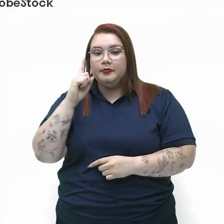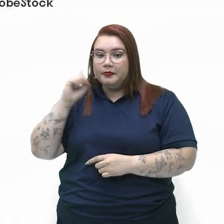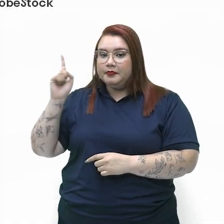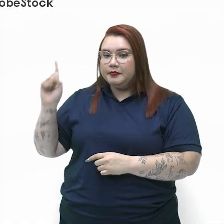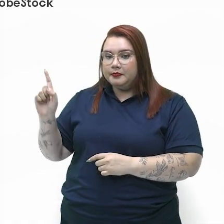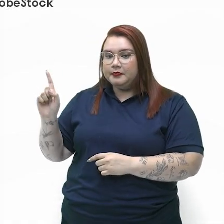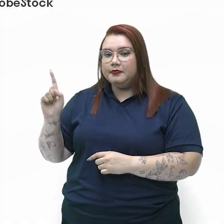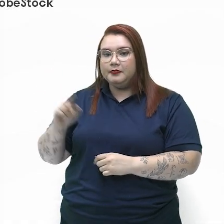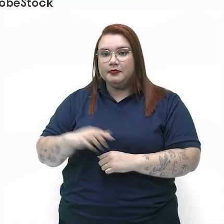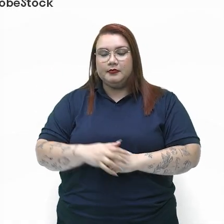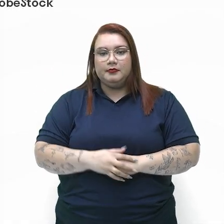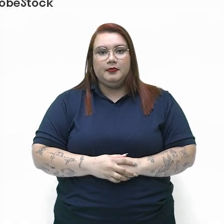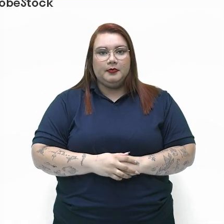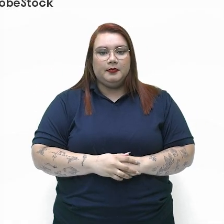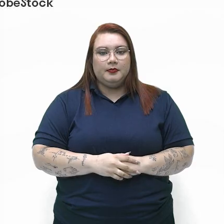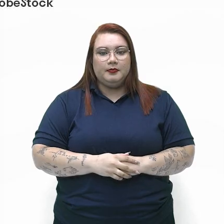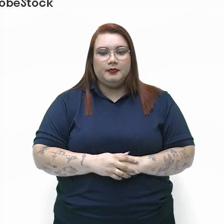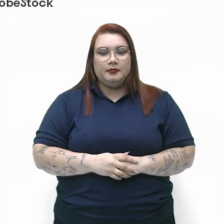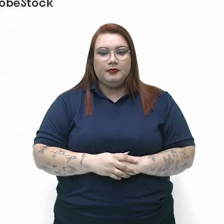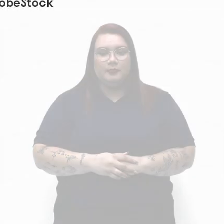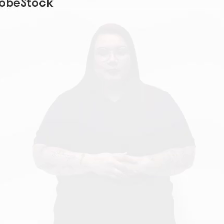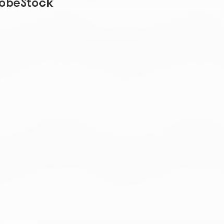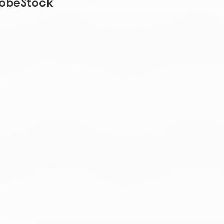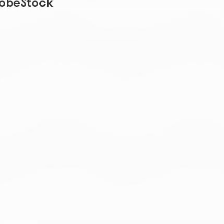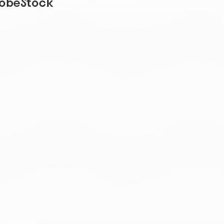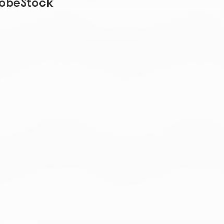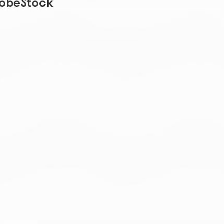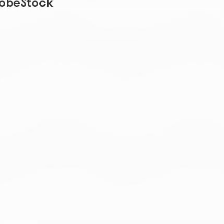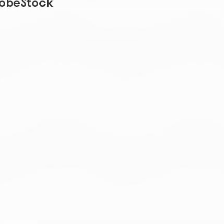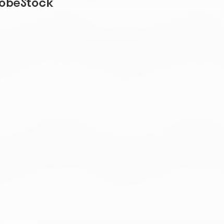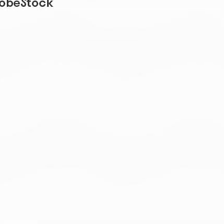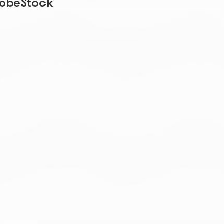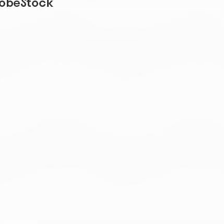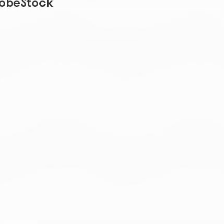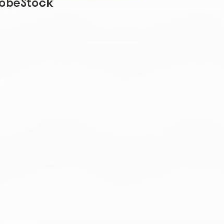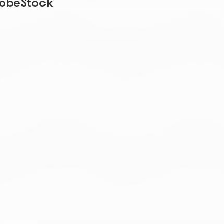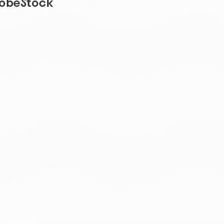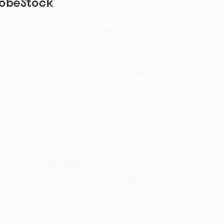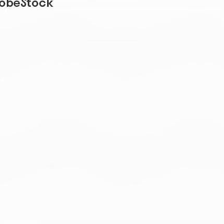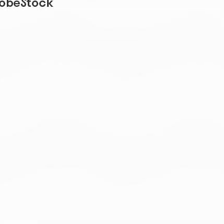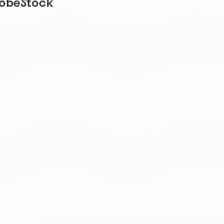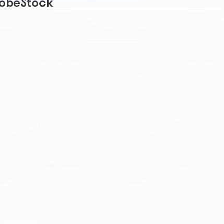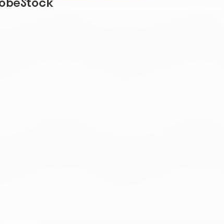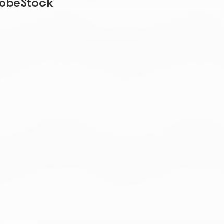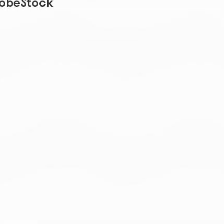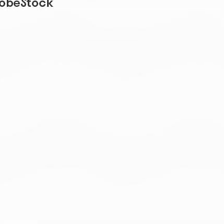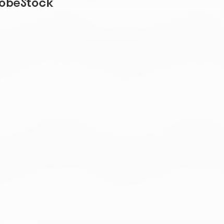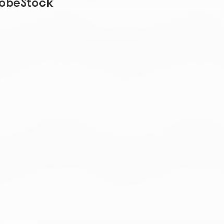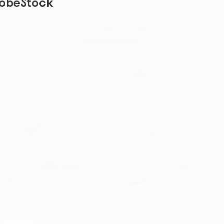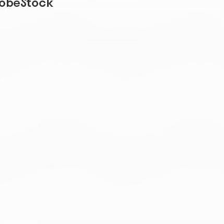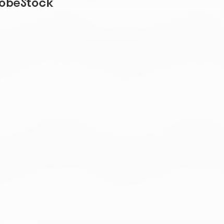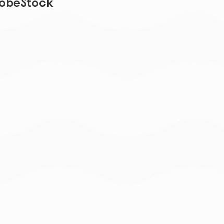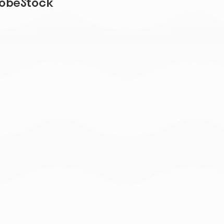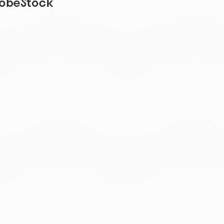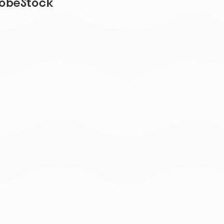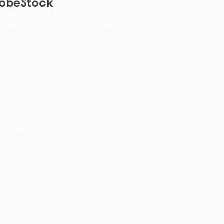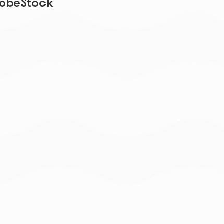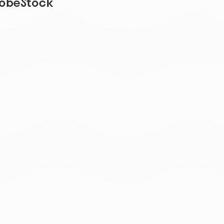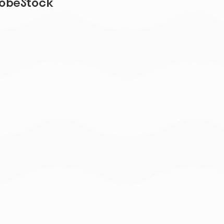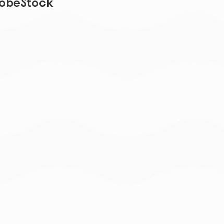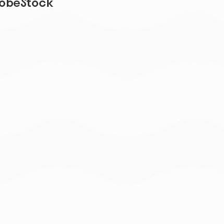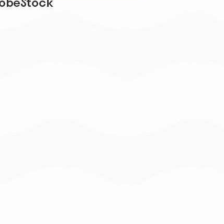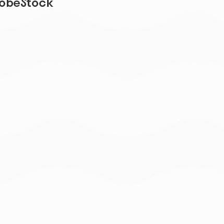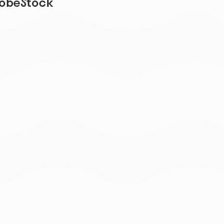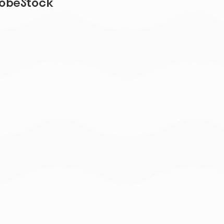e a azitromicina, né, e que pelo uso delas, pode ser que cause uma resistência às